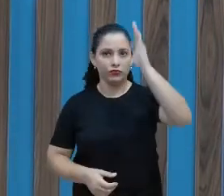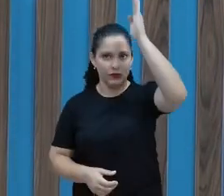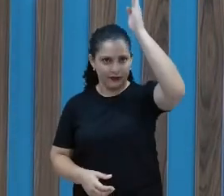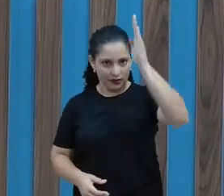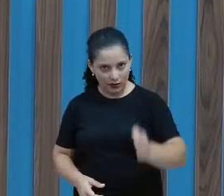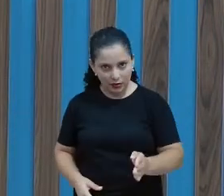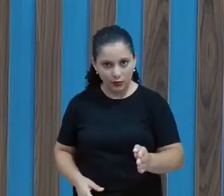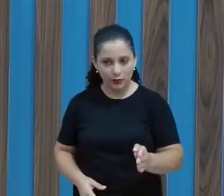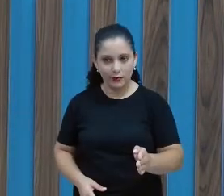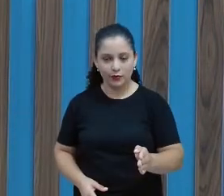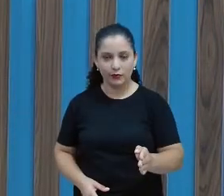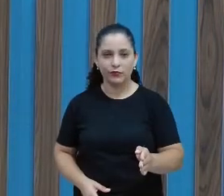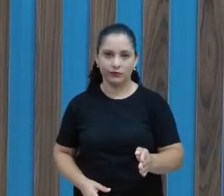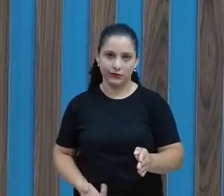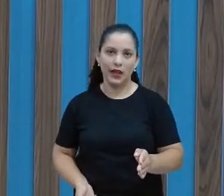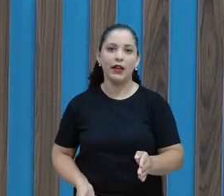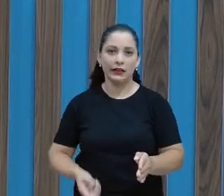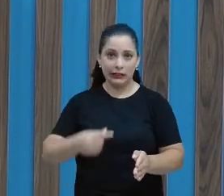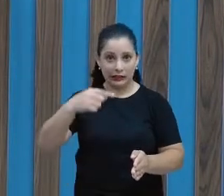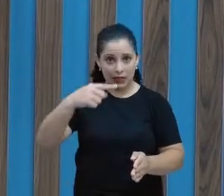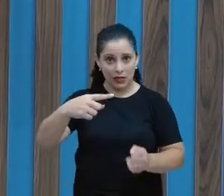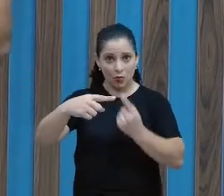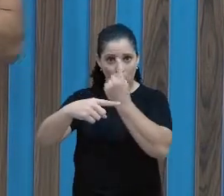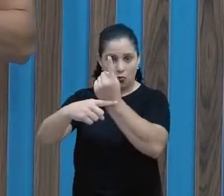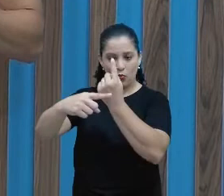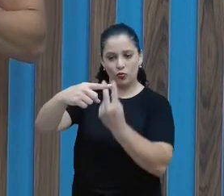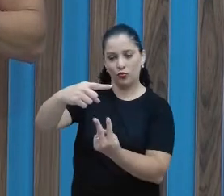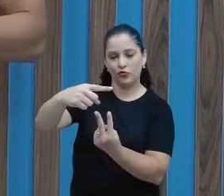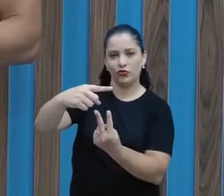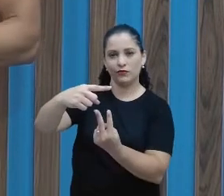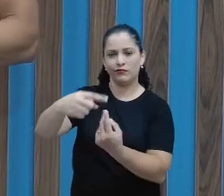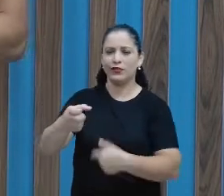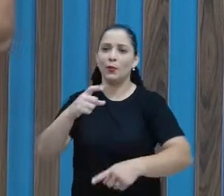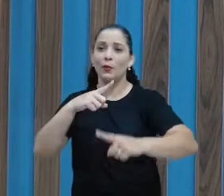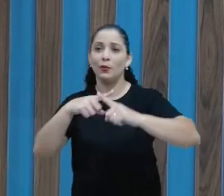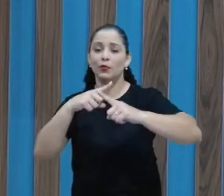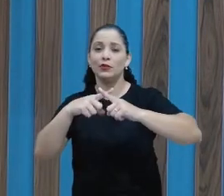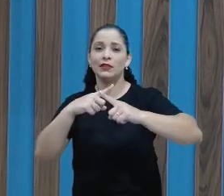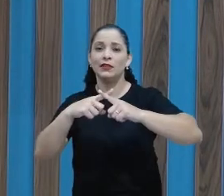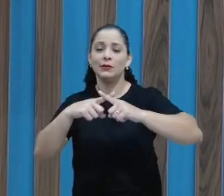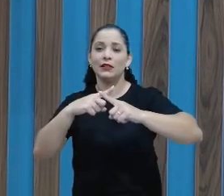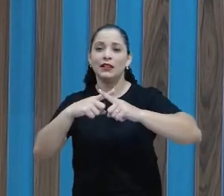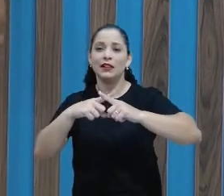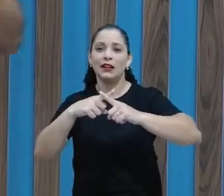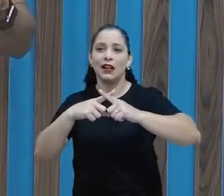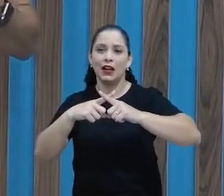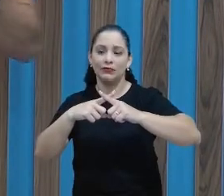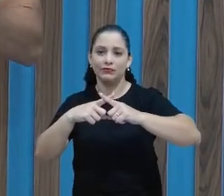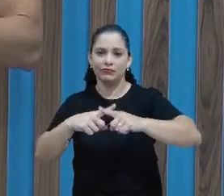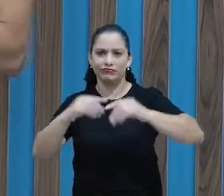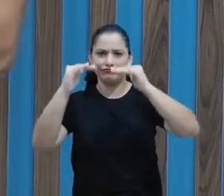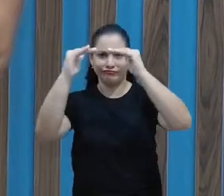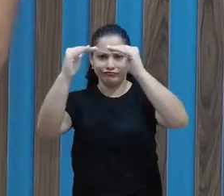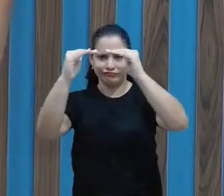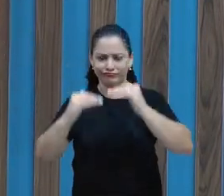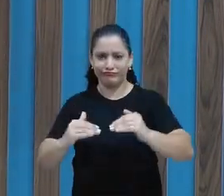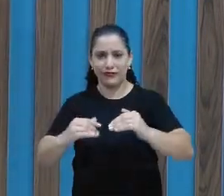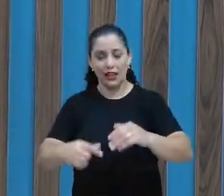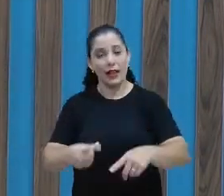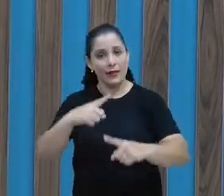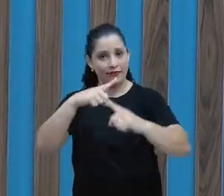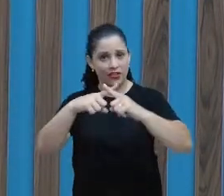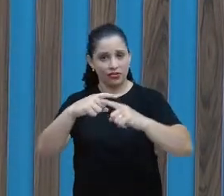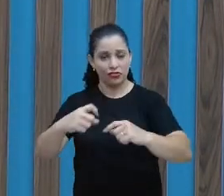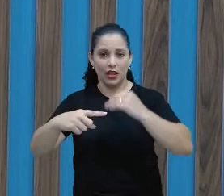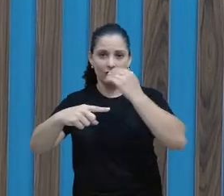gente tem a fração 1/2, tá? E aí, ó, eu multipliquei tanto o numerador quanto o denominador por 2.